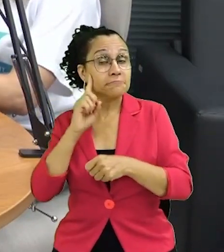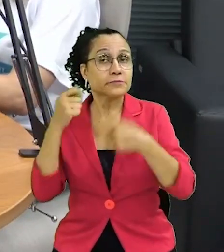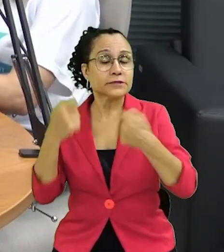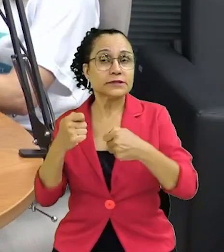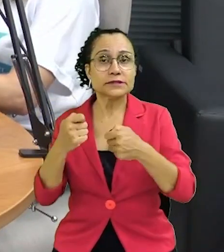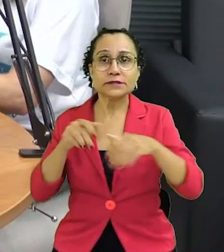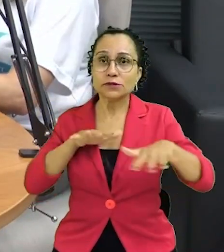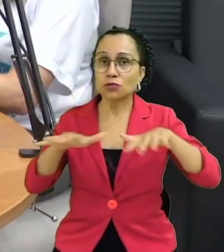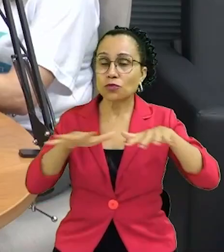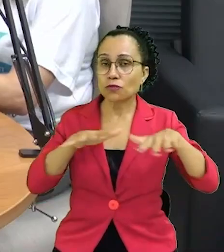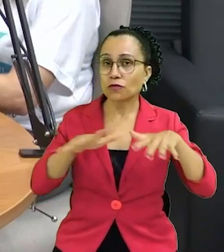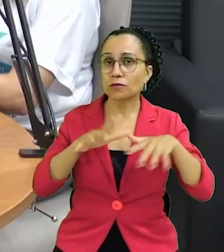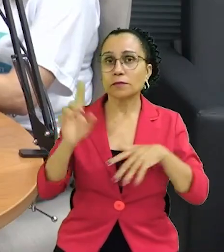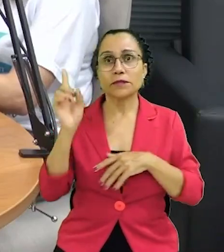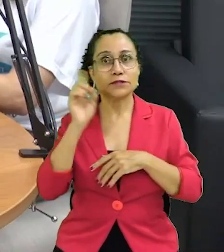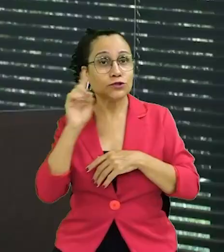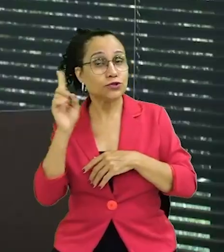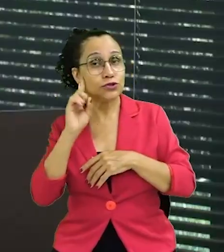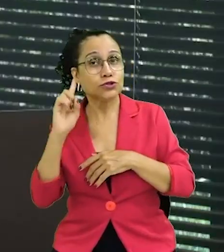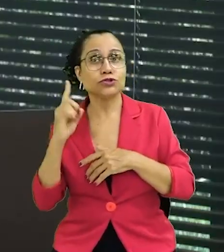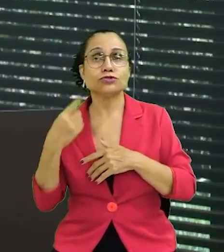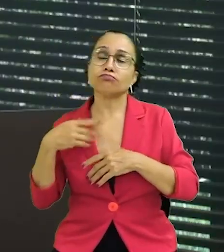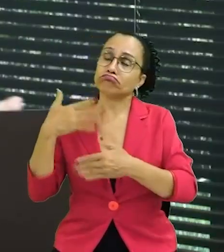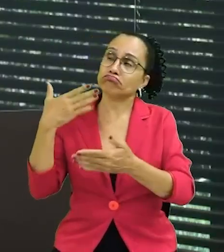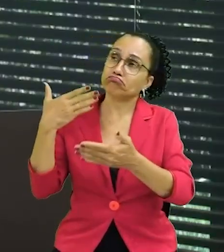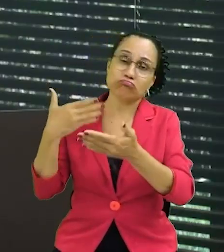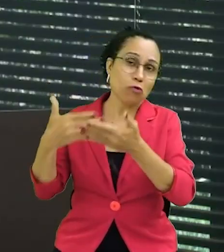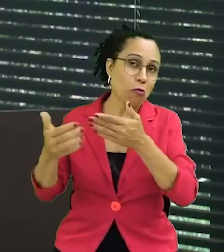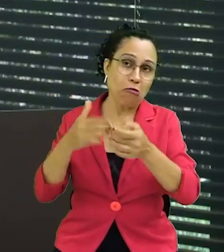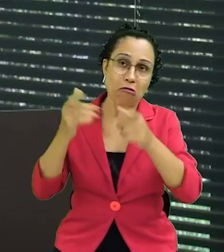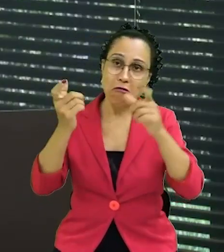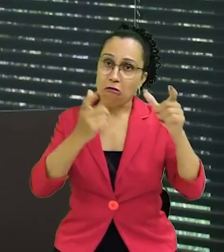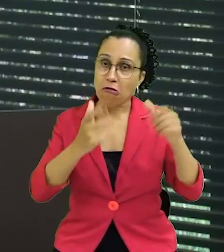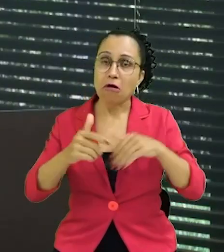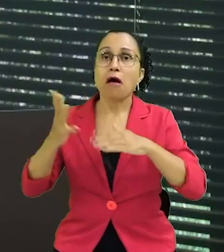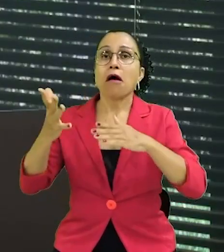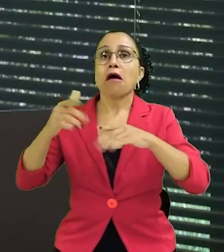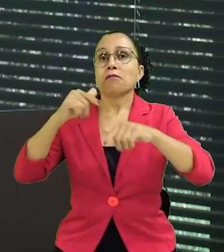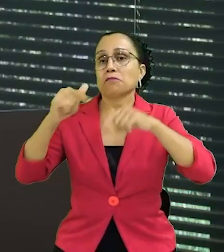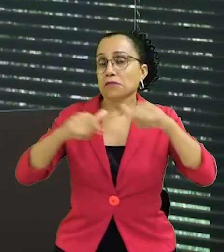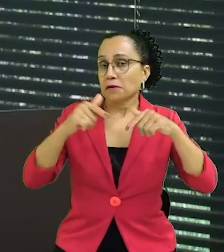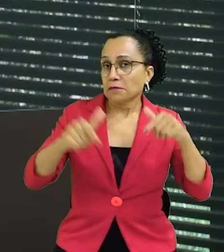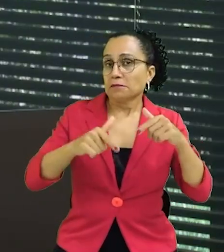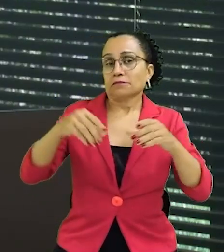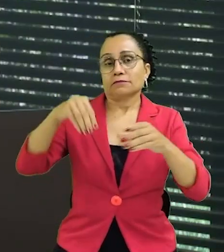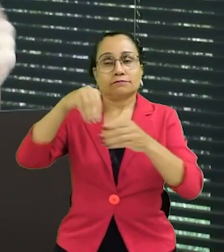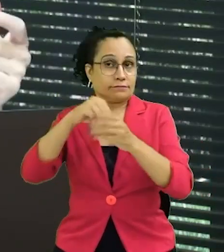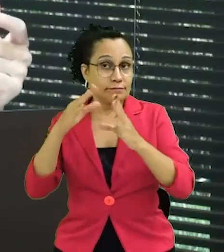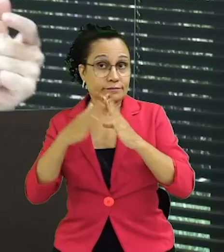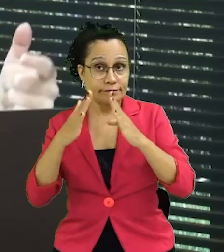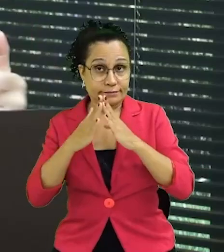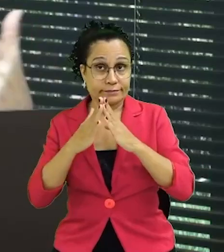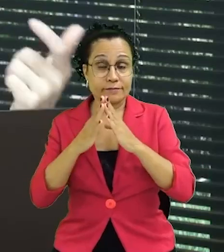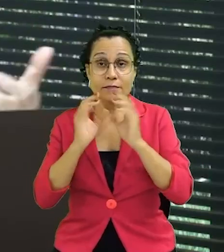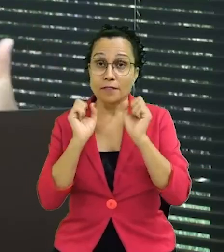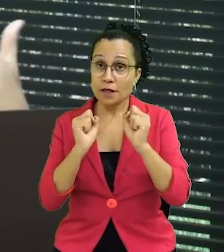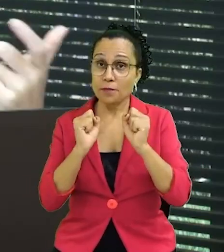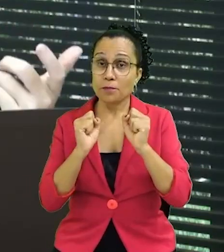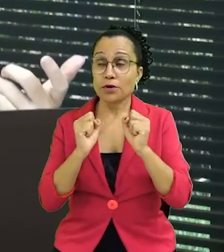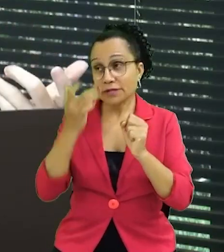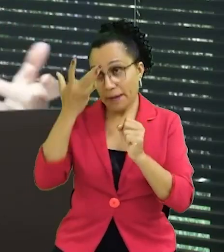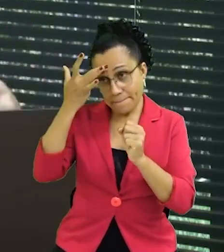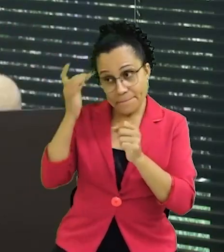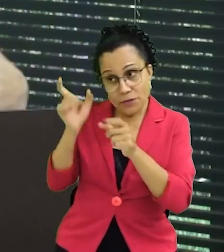seu movimento diário, seja no campo profissional ou ali os hábitos em casa, no dia a dia, também contam quando a